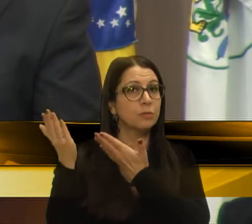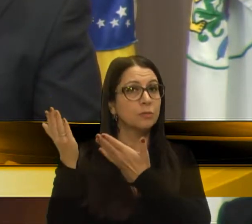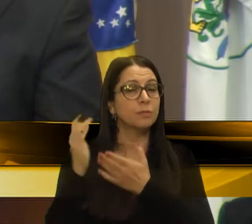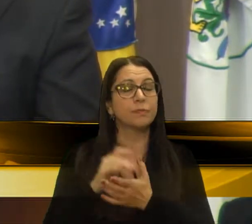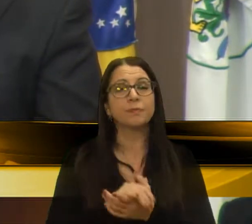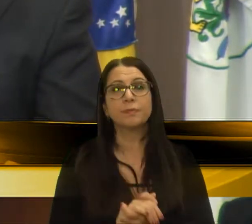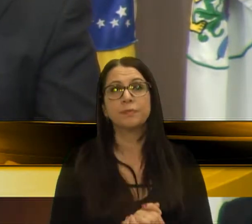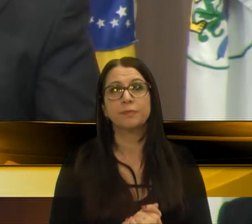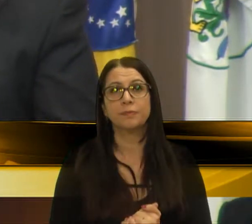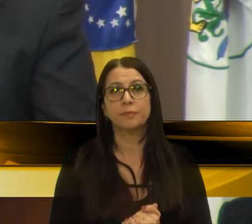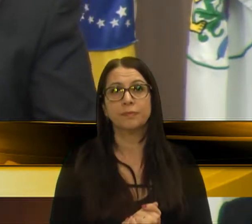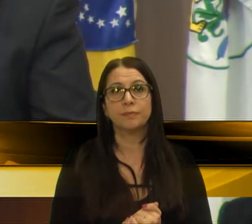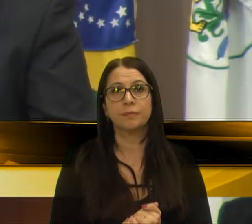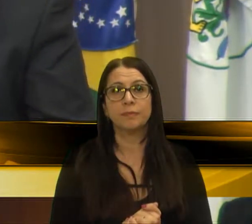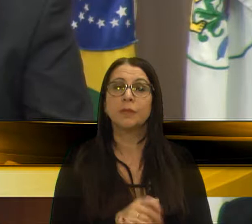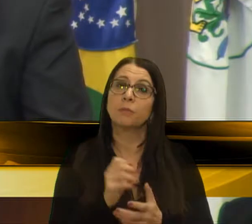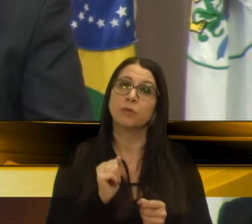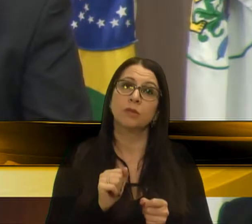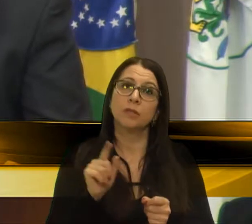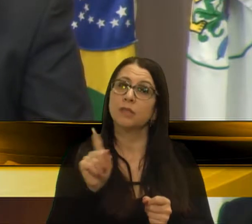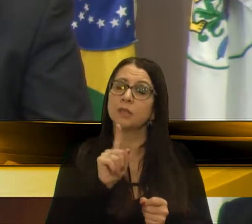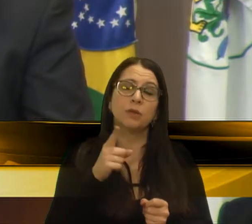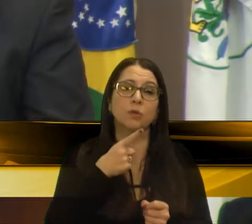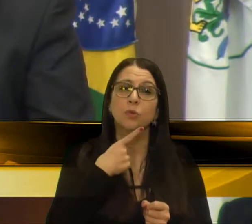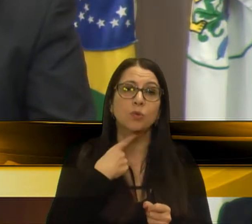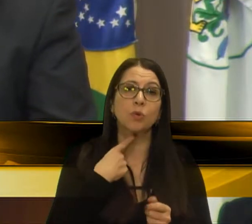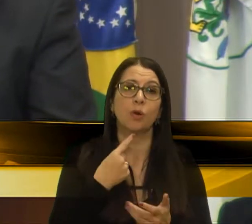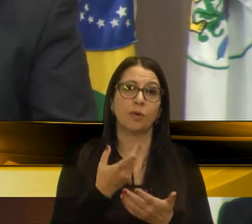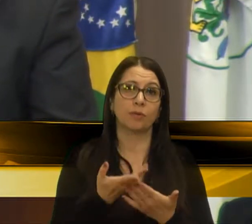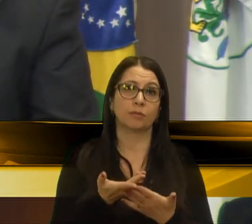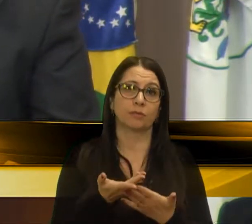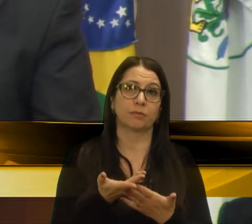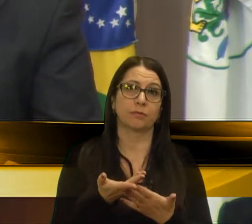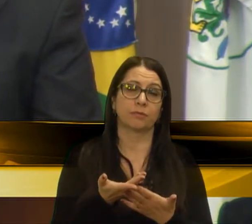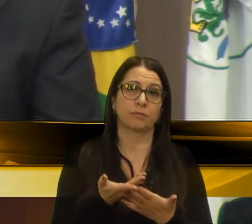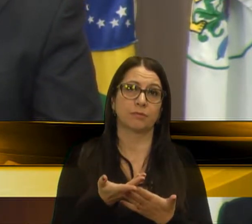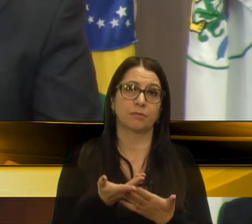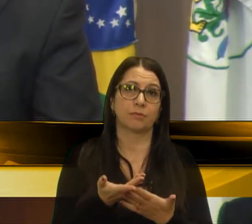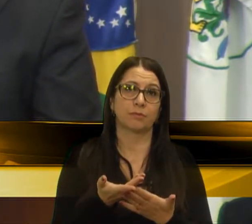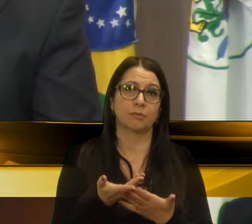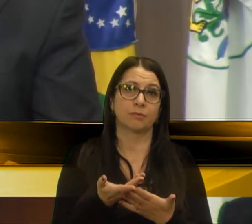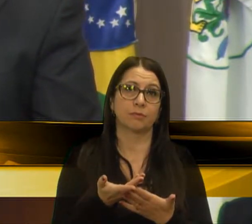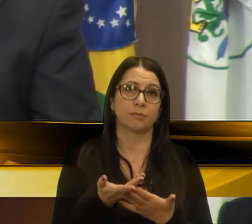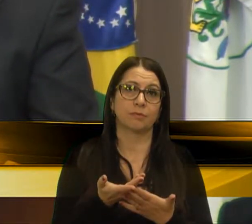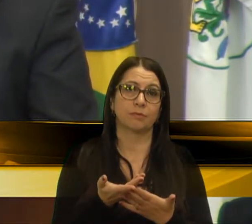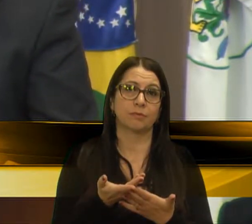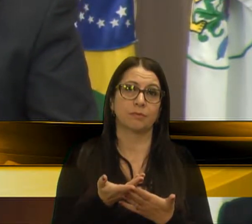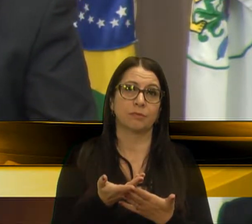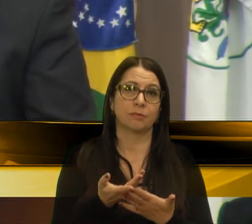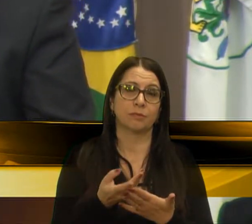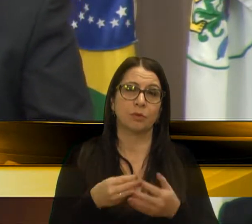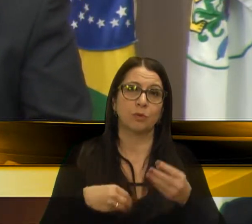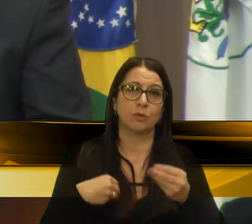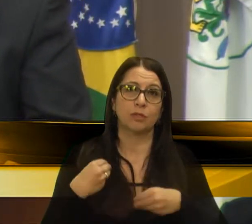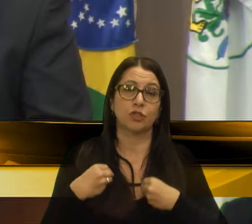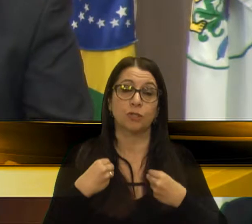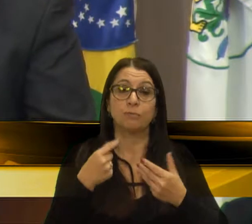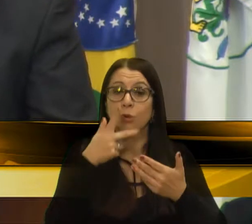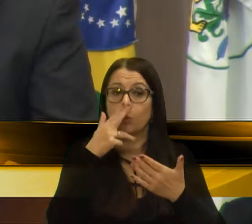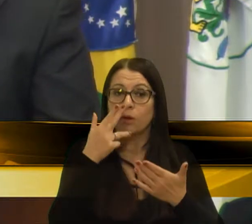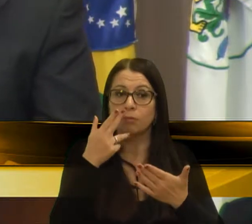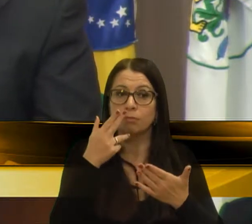procuram, se puderem, não gostam, né? Mas nós nos sentimos na